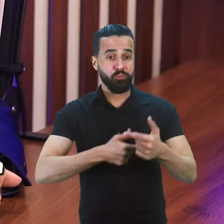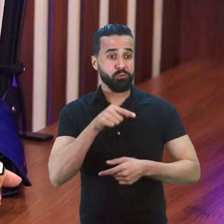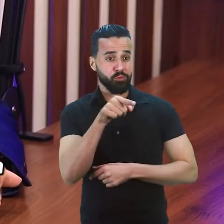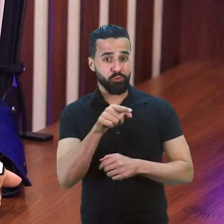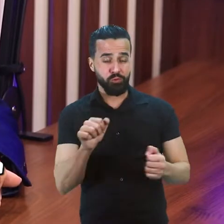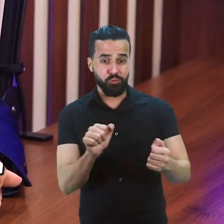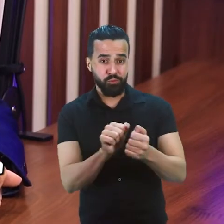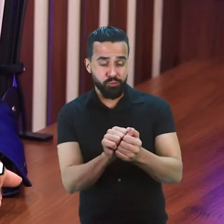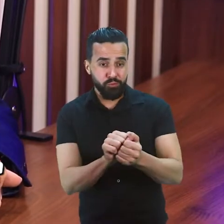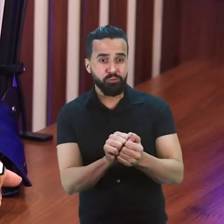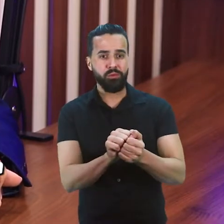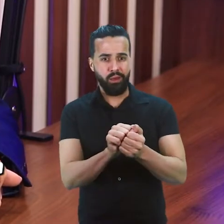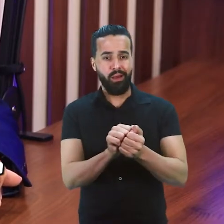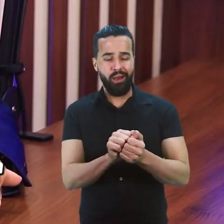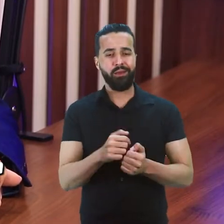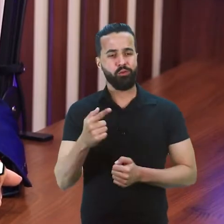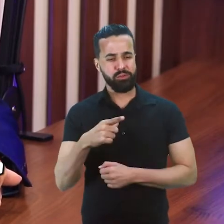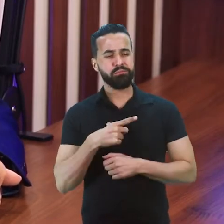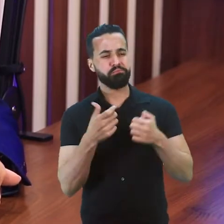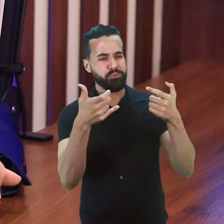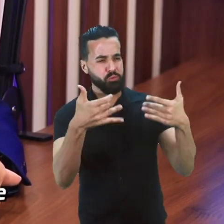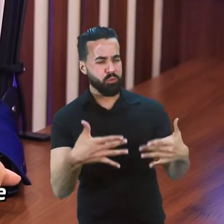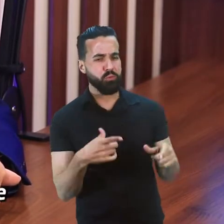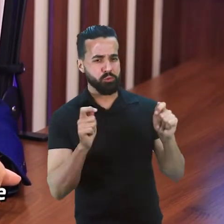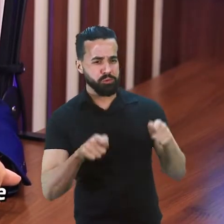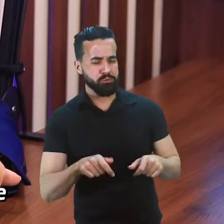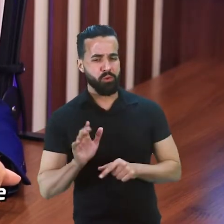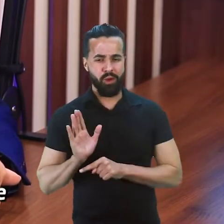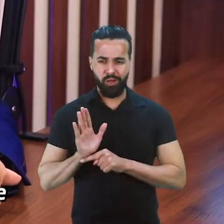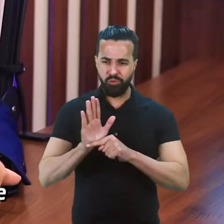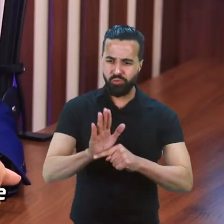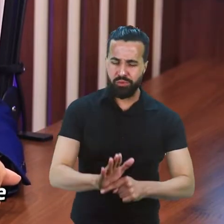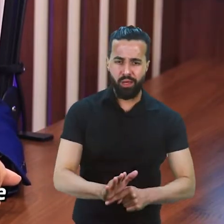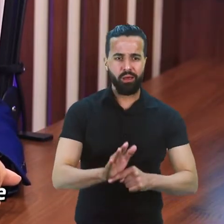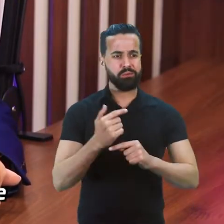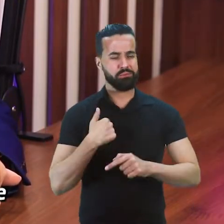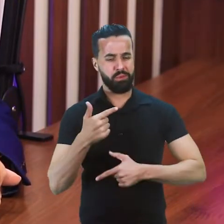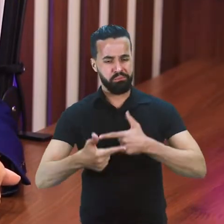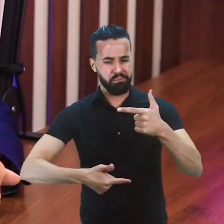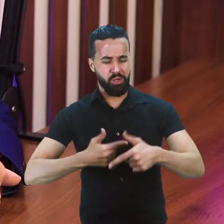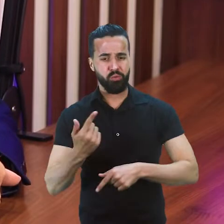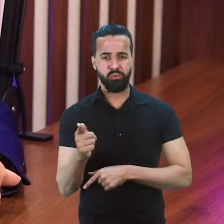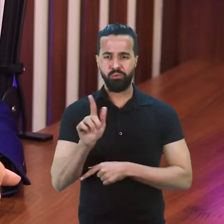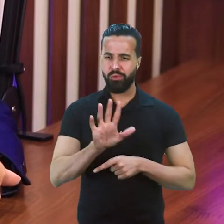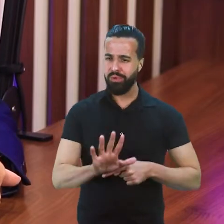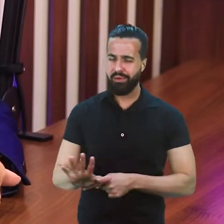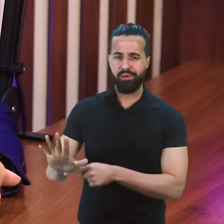tranquilos de que a gente daria conta de atendê-los no estado todo e realmente a gente deu conta, né? A gente